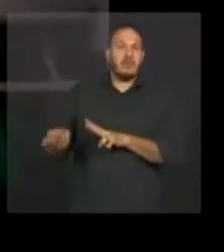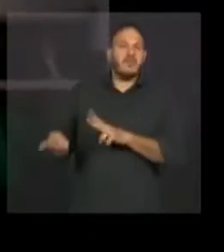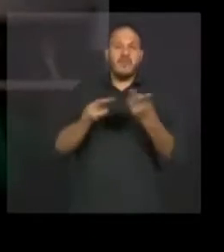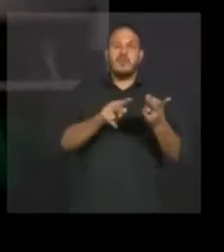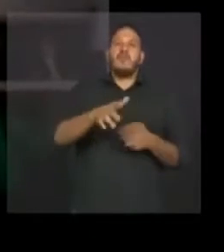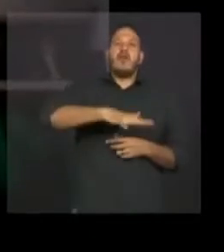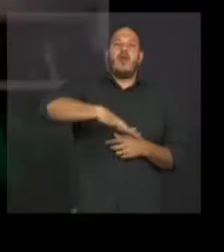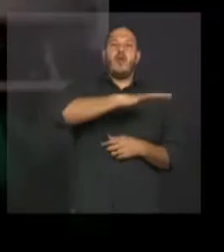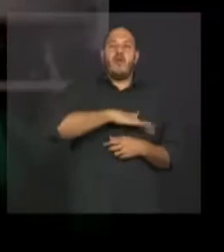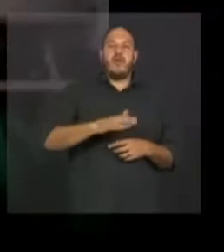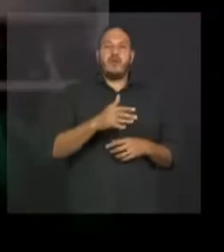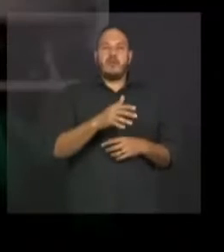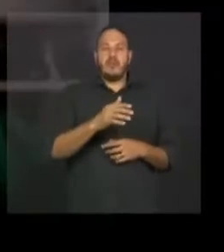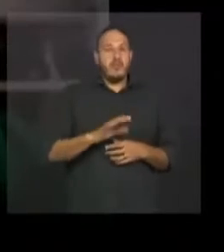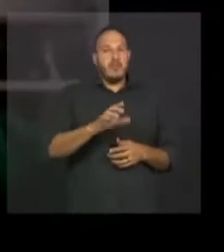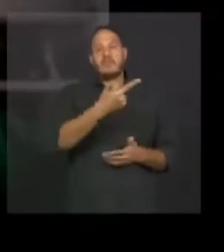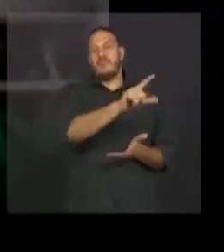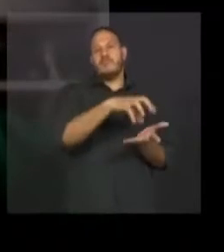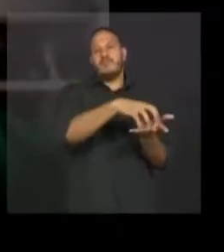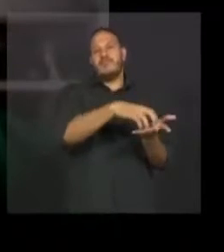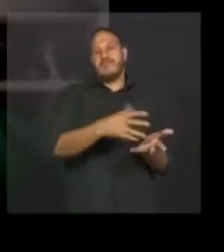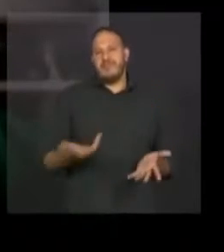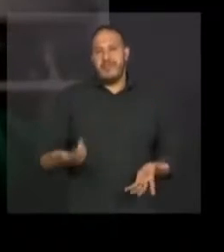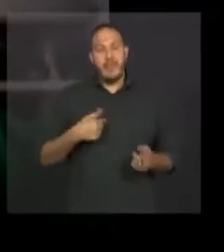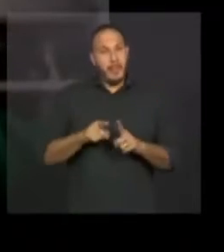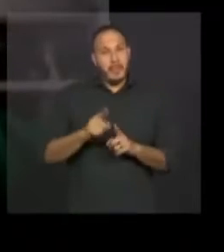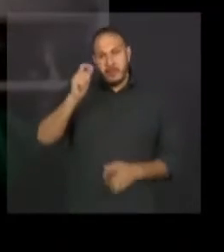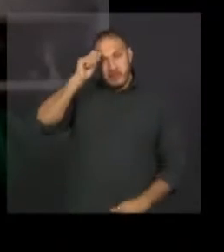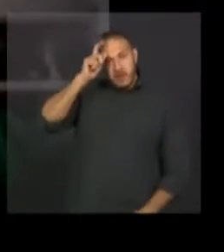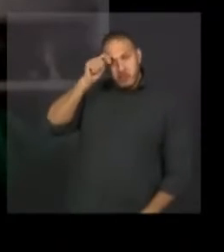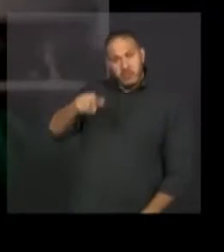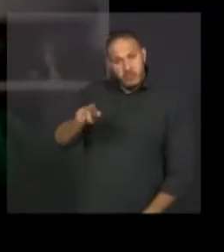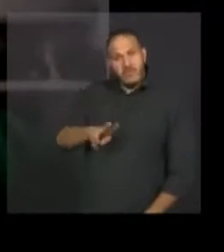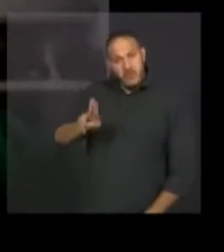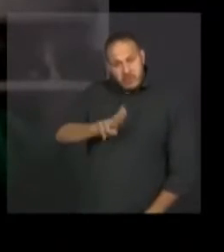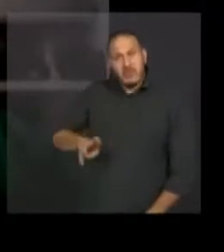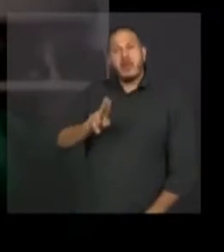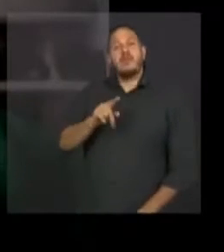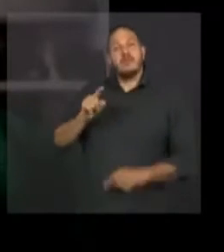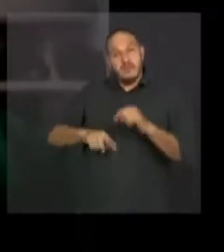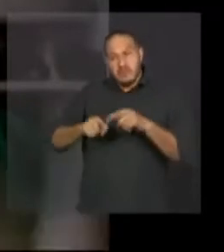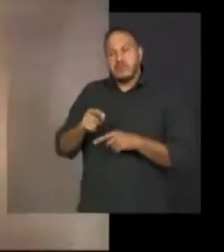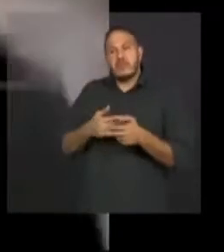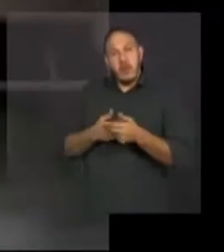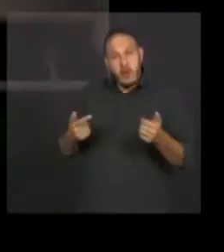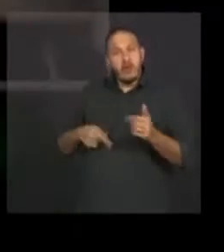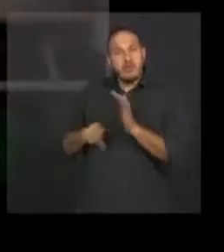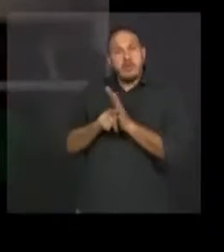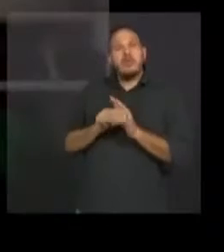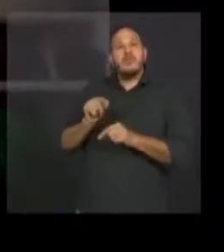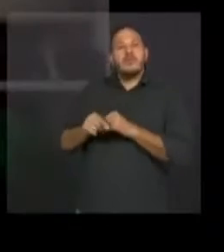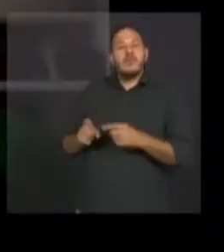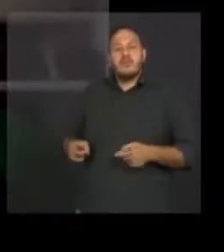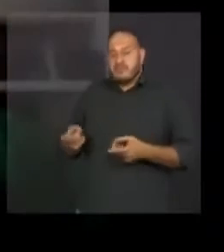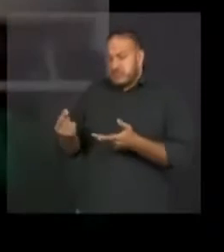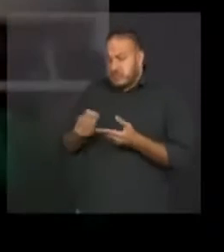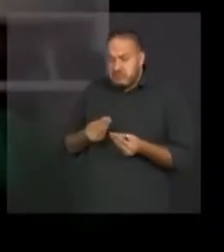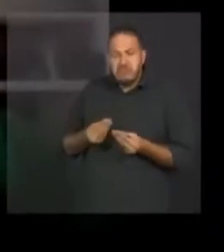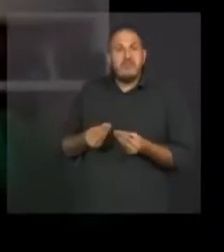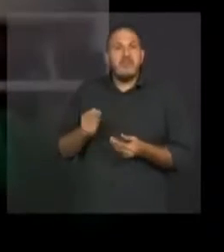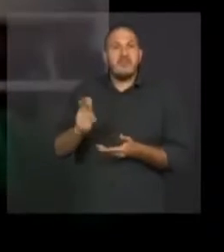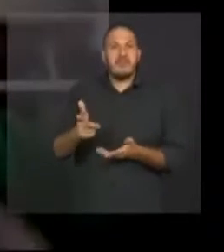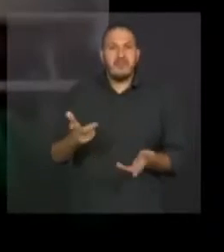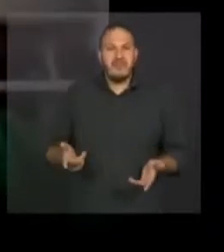para Pop Rua. Então, a cultura vai usar os recursos de que dispõe, o que sobrou para a cultura, para fazer aquilo que é o